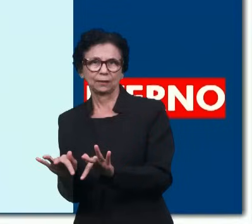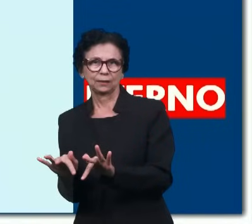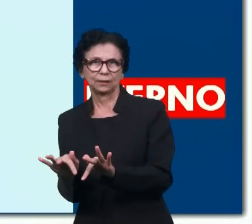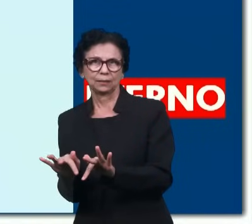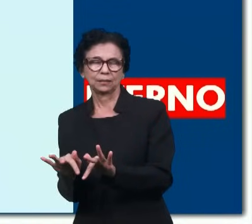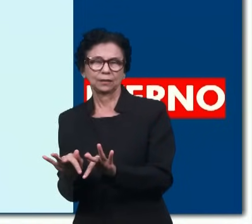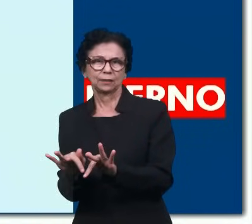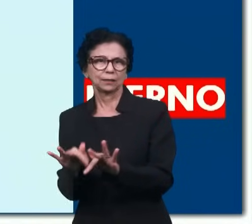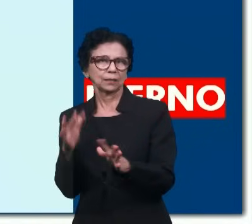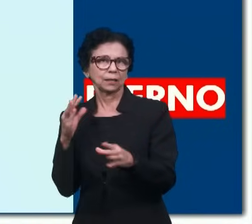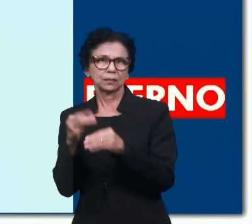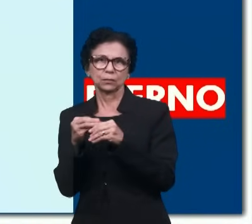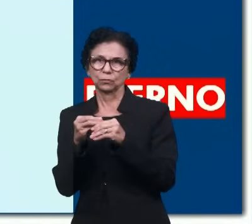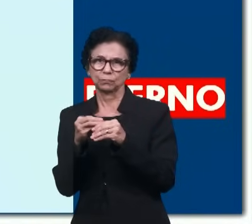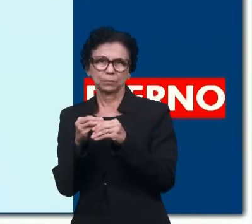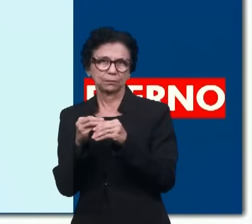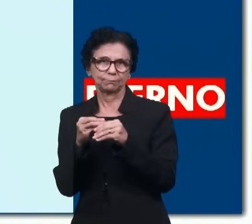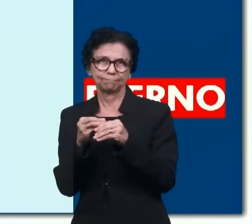define